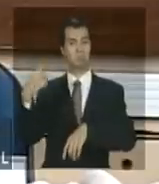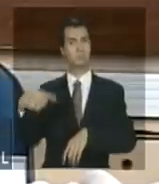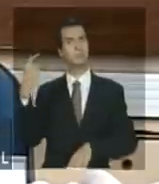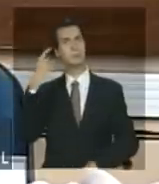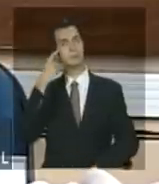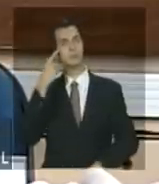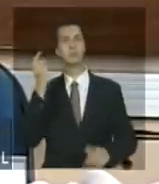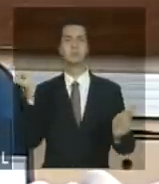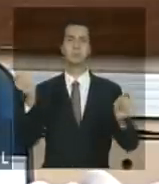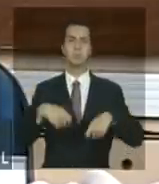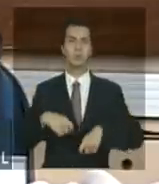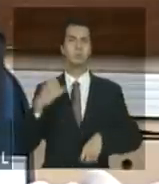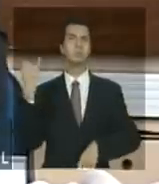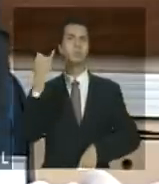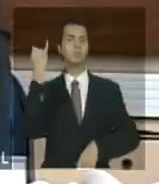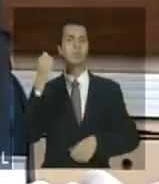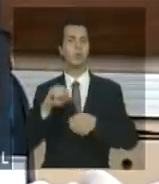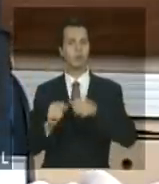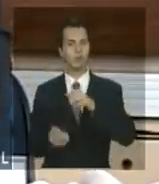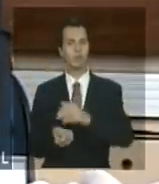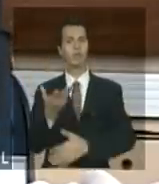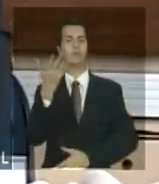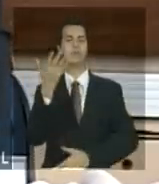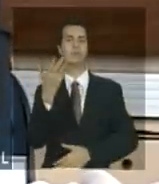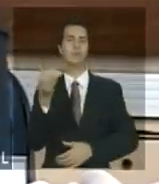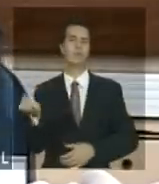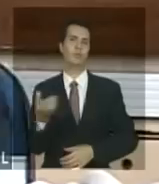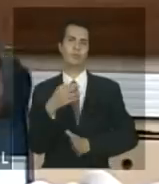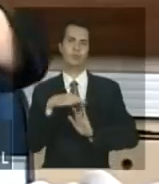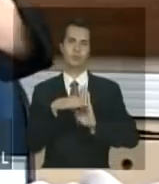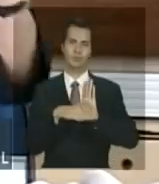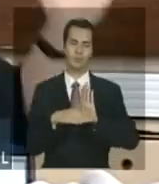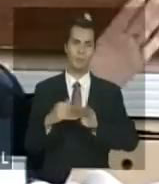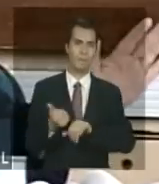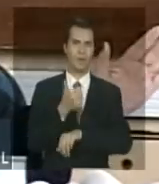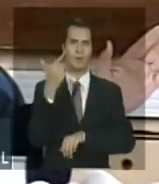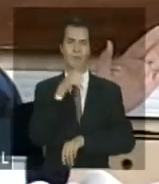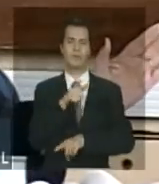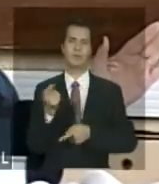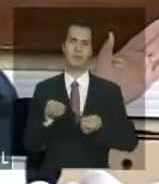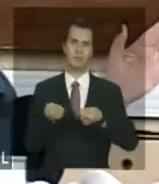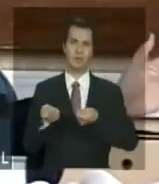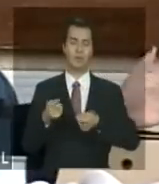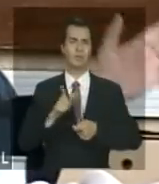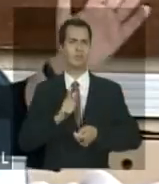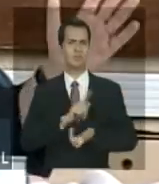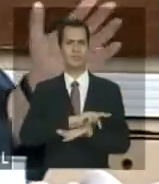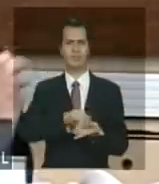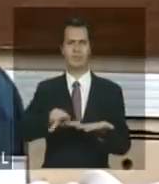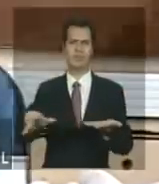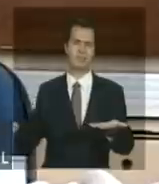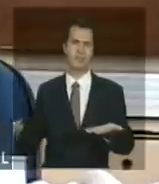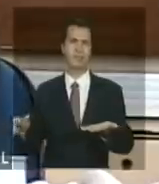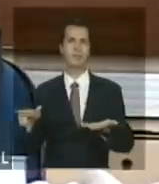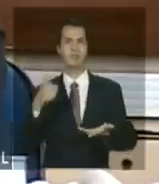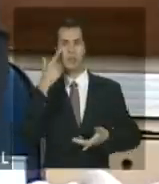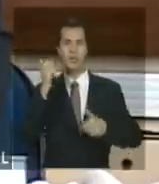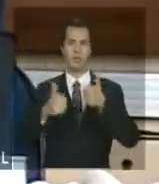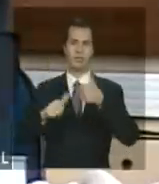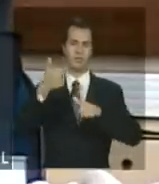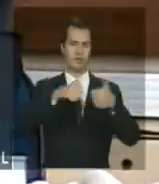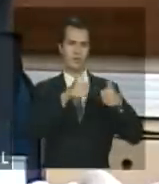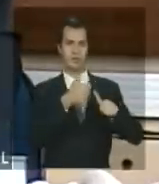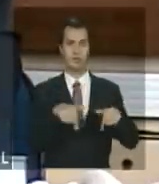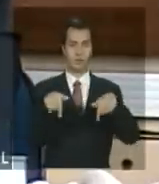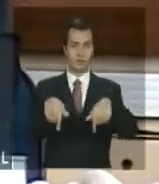considerou que era importante para fazer uma melhoria da gestão, nas várias frentes que a gente tem de análise aqui